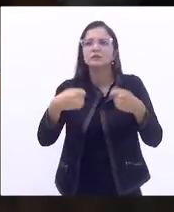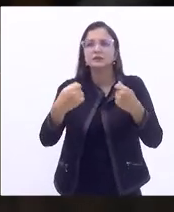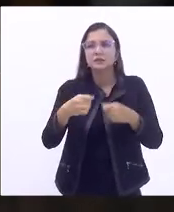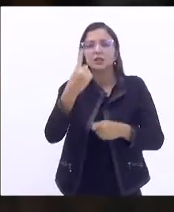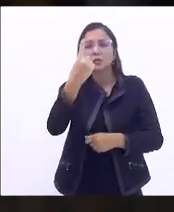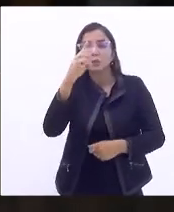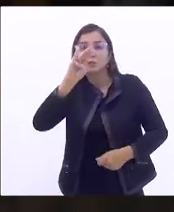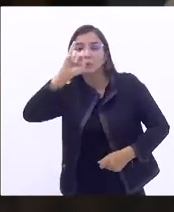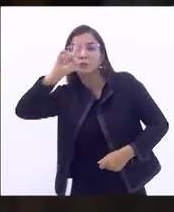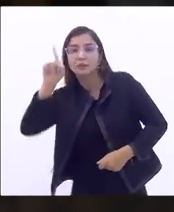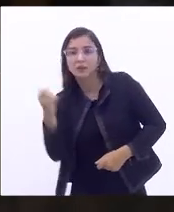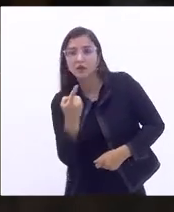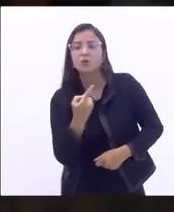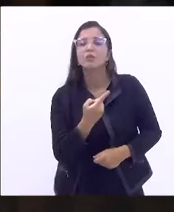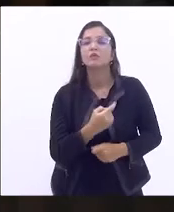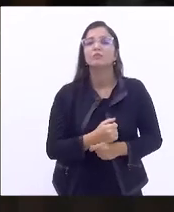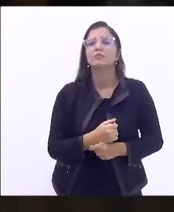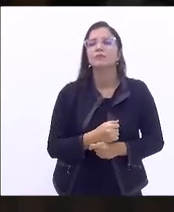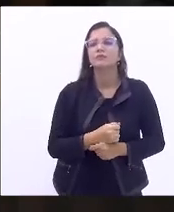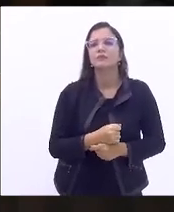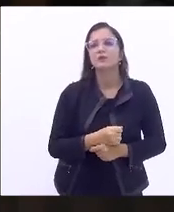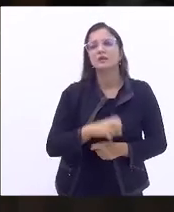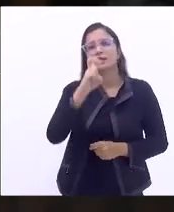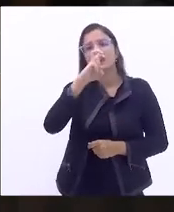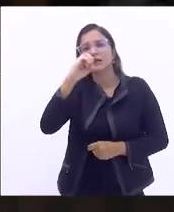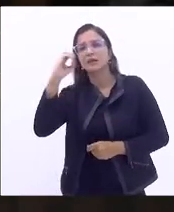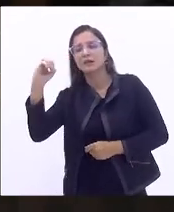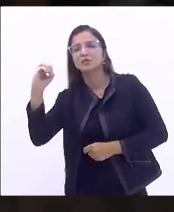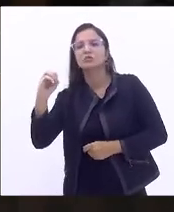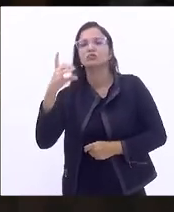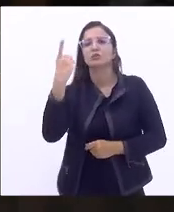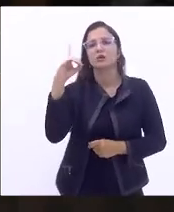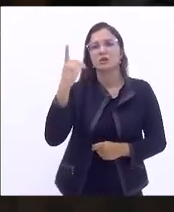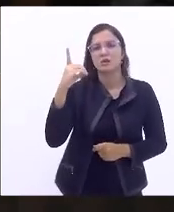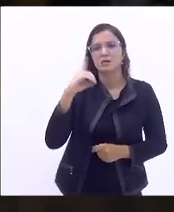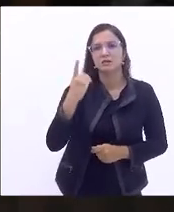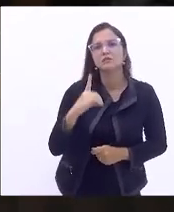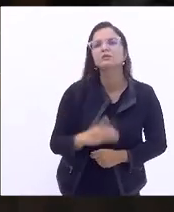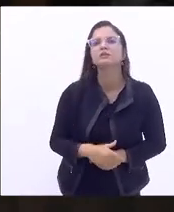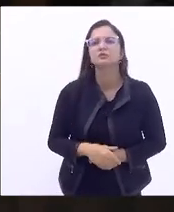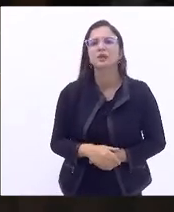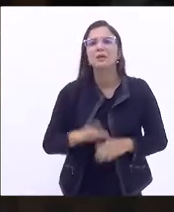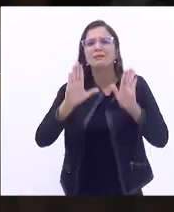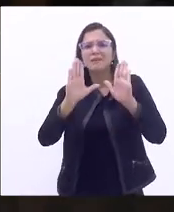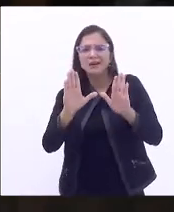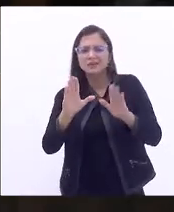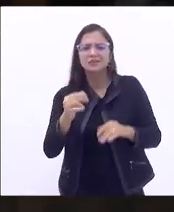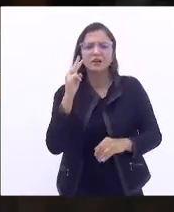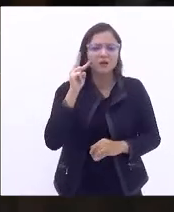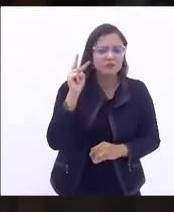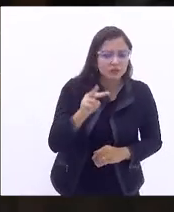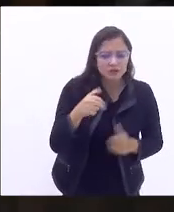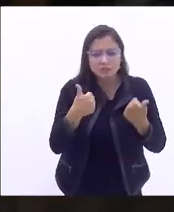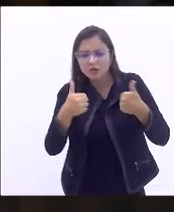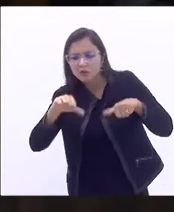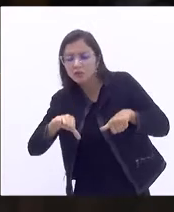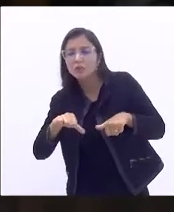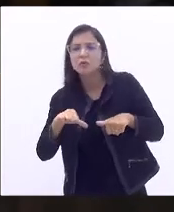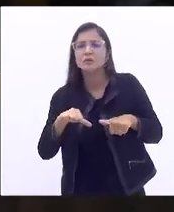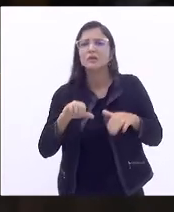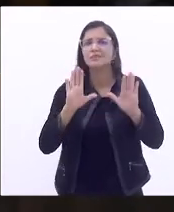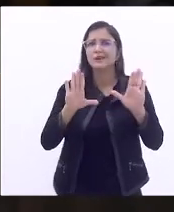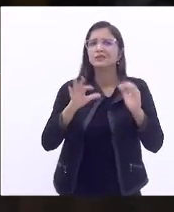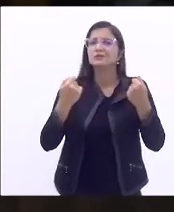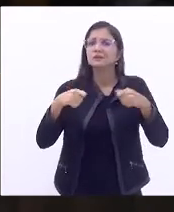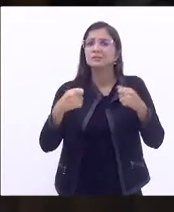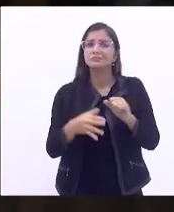US$ 1,5 bilhões em 2004. Só que ela não pode fazer a revisão se ela não tiver a garantia de ter o benefício, porque o